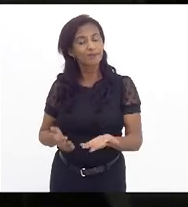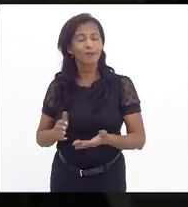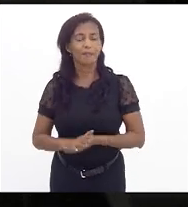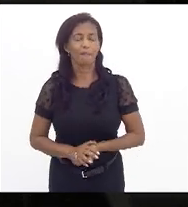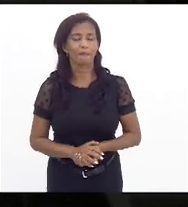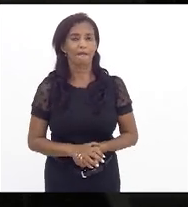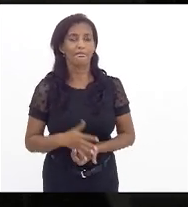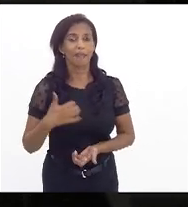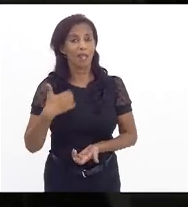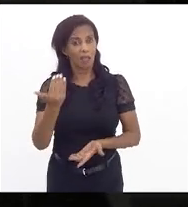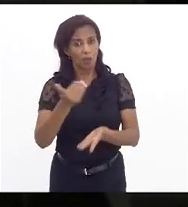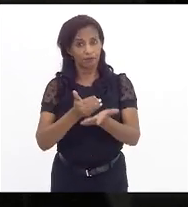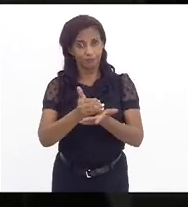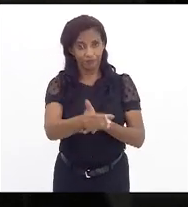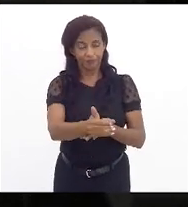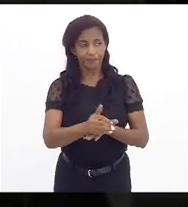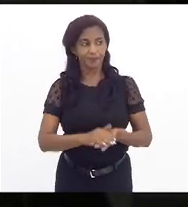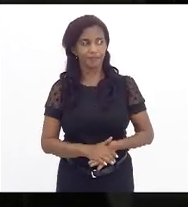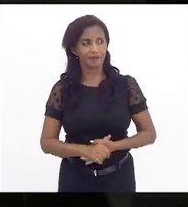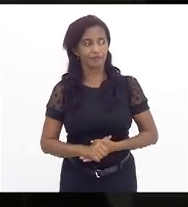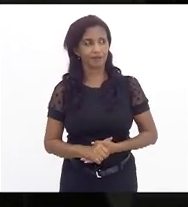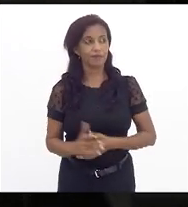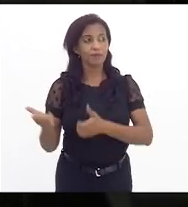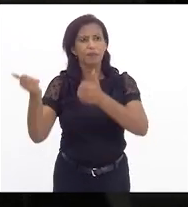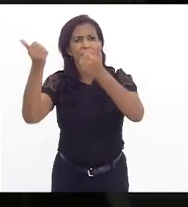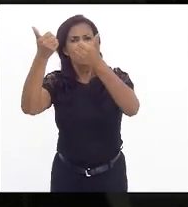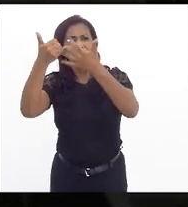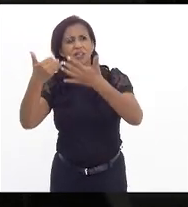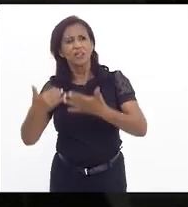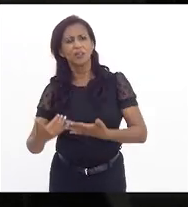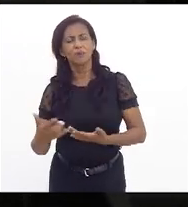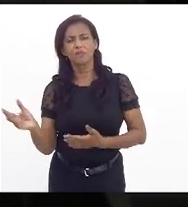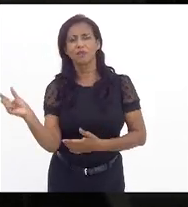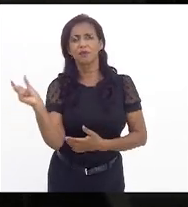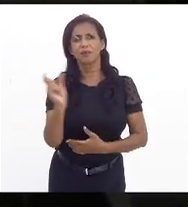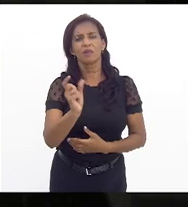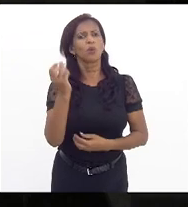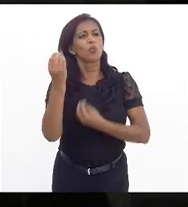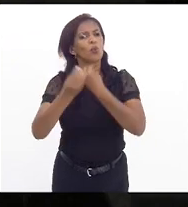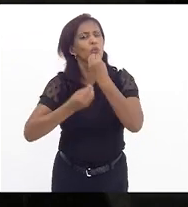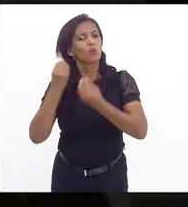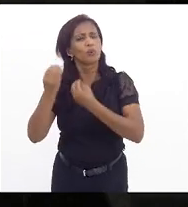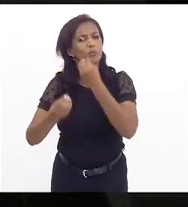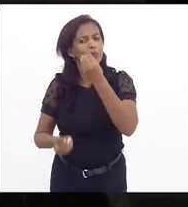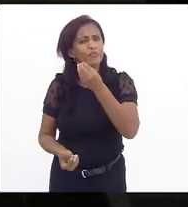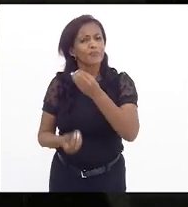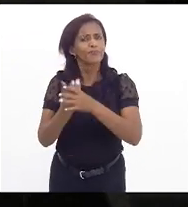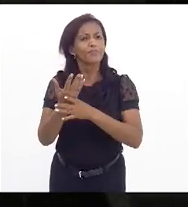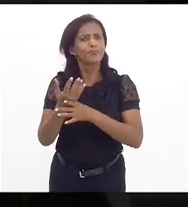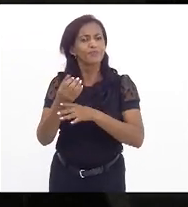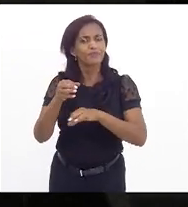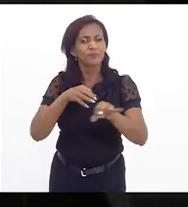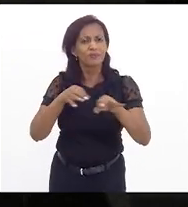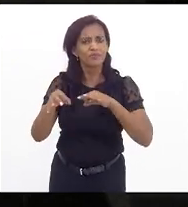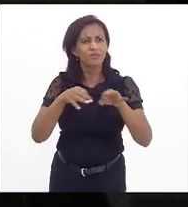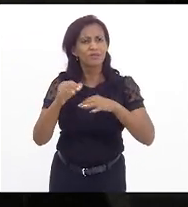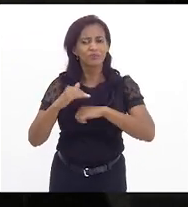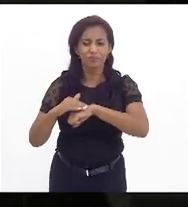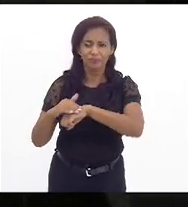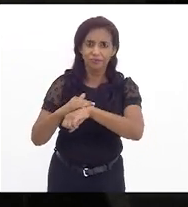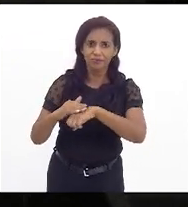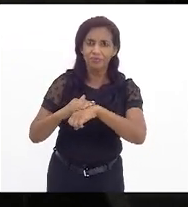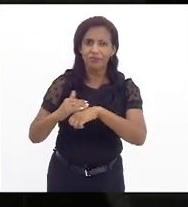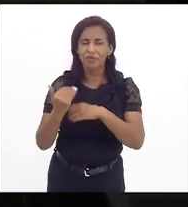Quero, de início, explicar um pouco como surge esse projeto. Na verdade, surge de uma conversa